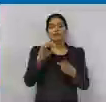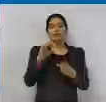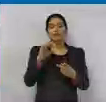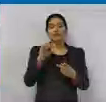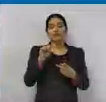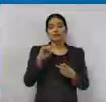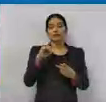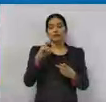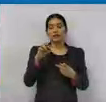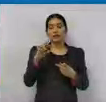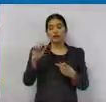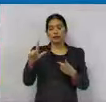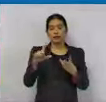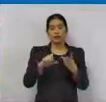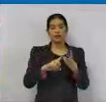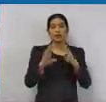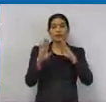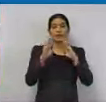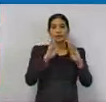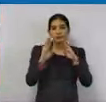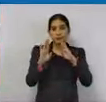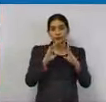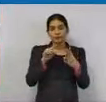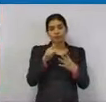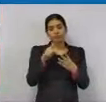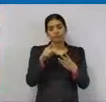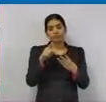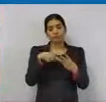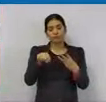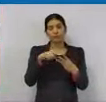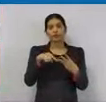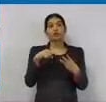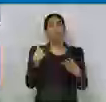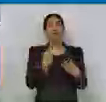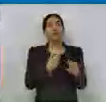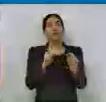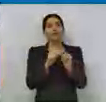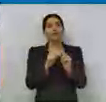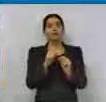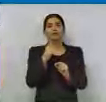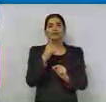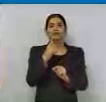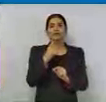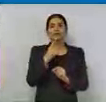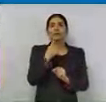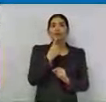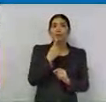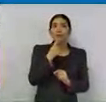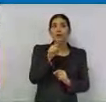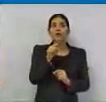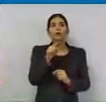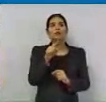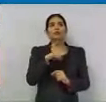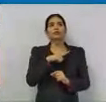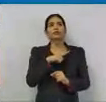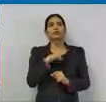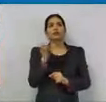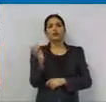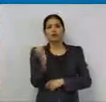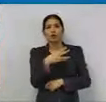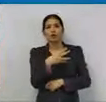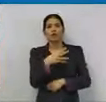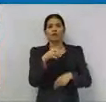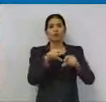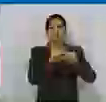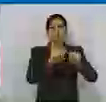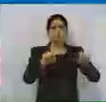Bengui. Nós iremos fazer essa adutora em vermelho, que é a nova adutora, que vai se interligar a